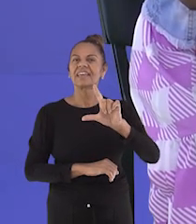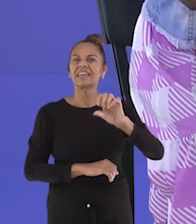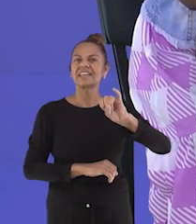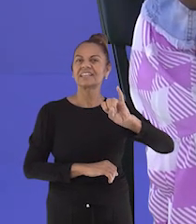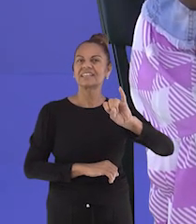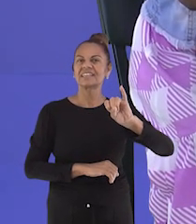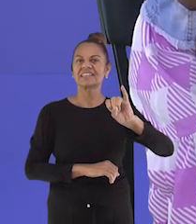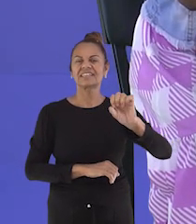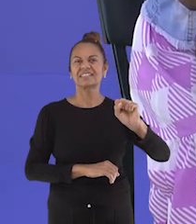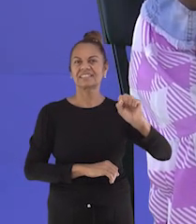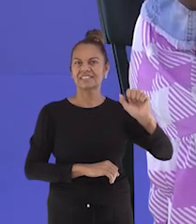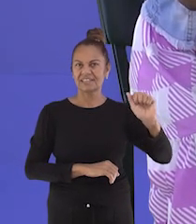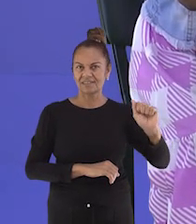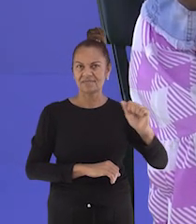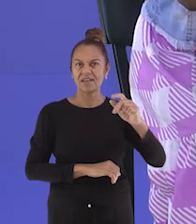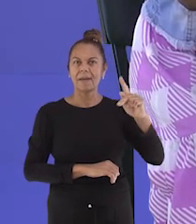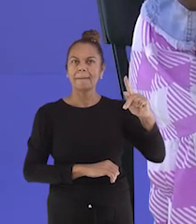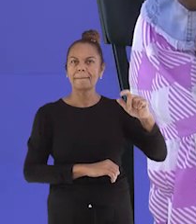Helena Pinheiro Camponês.